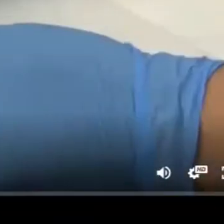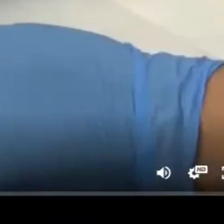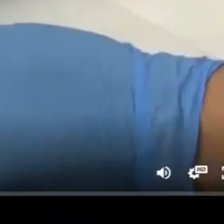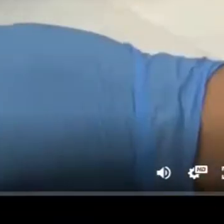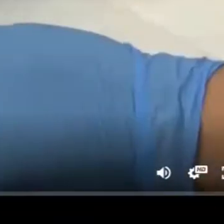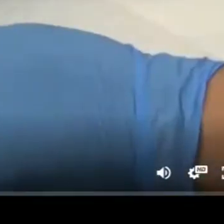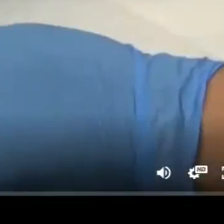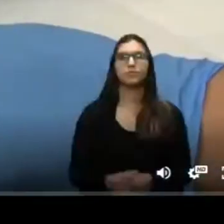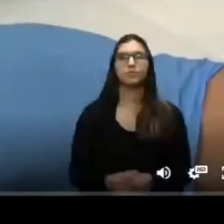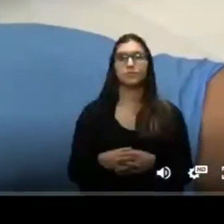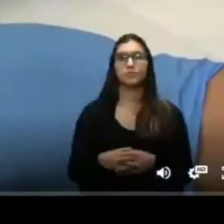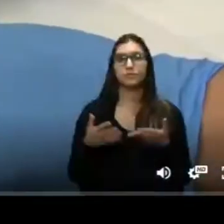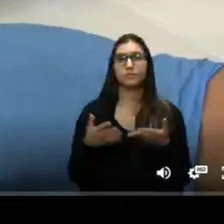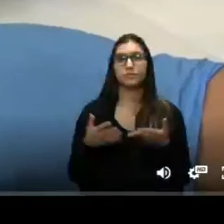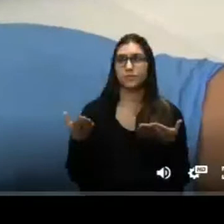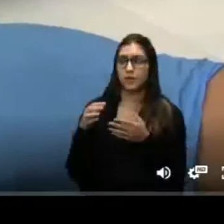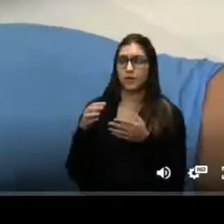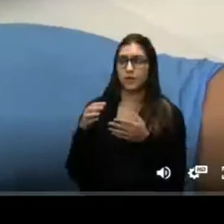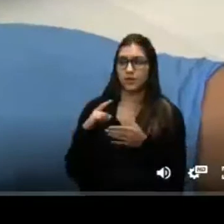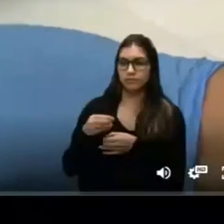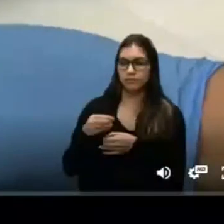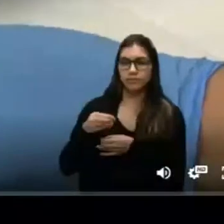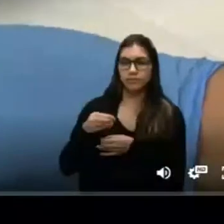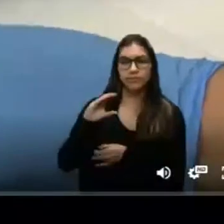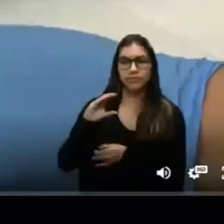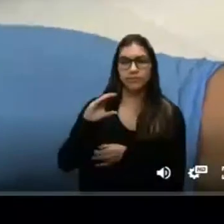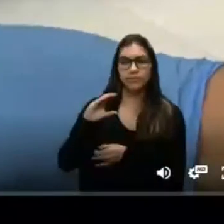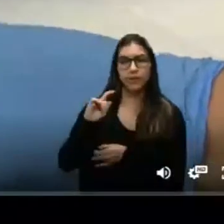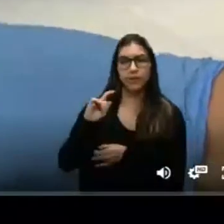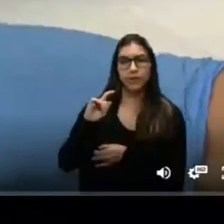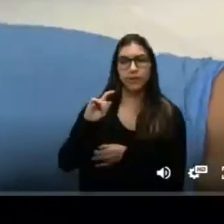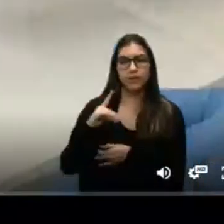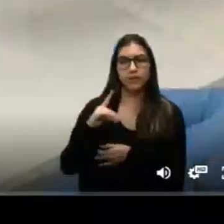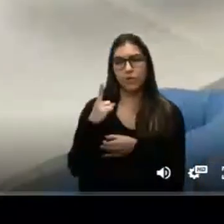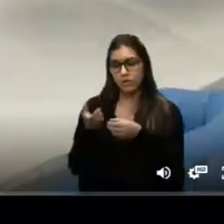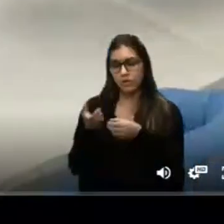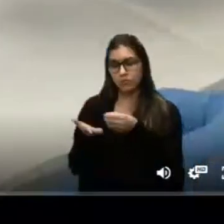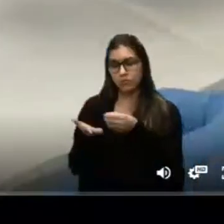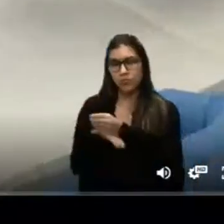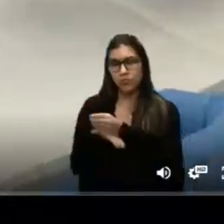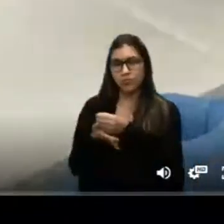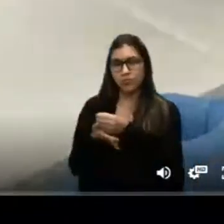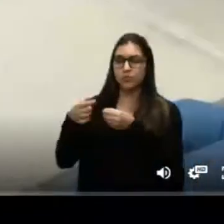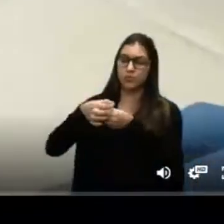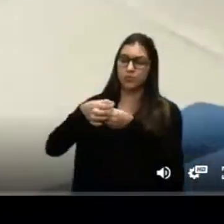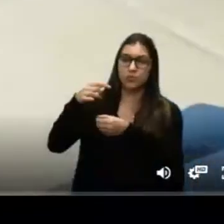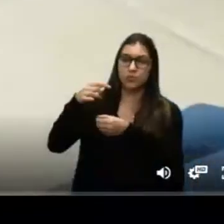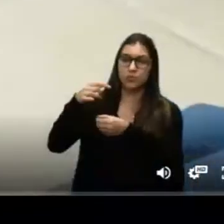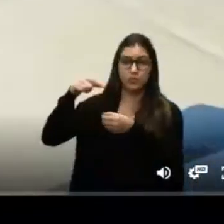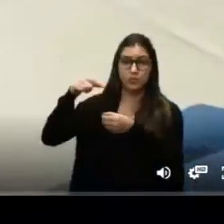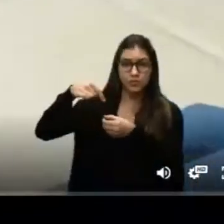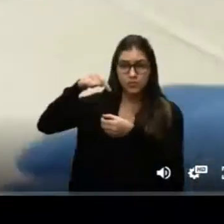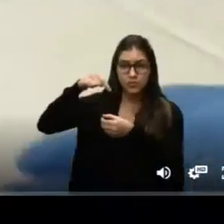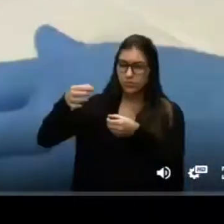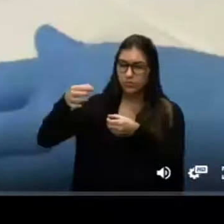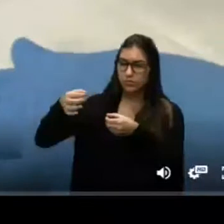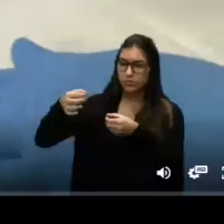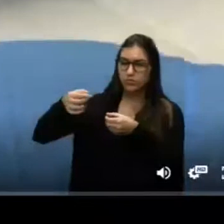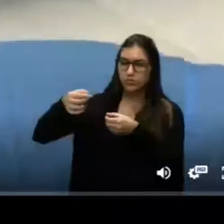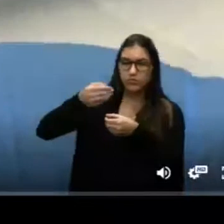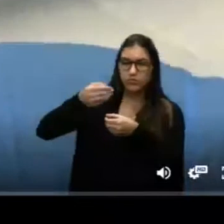Então nós vamos pegar o tubo capilar, nós temos duas extremidades, uma delas foi fechada, na extremidade aberta. Nós vamos raspando sobre